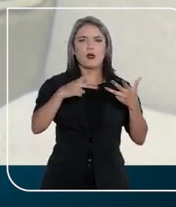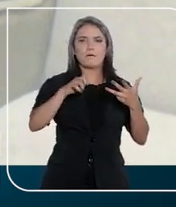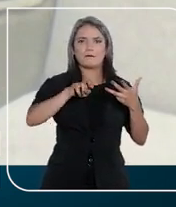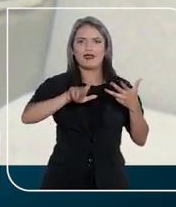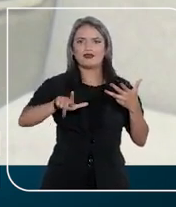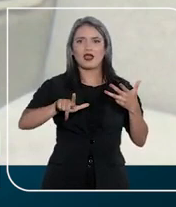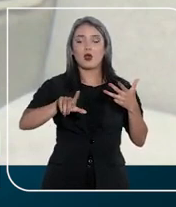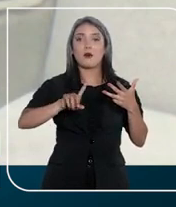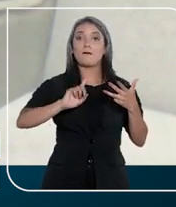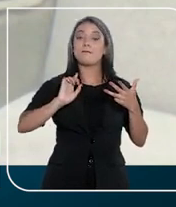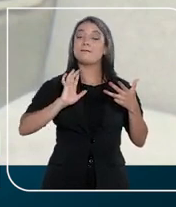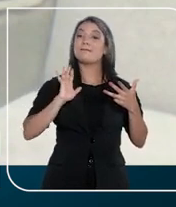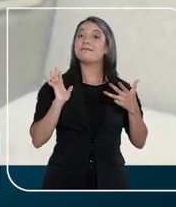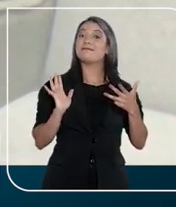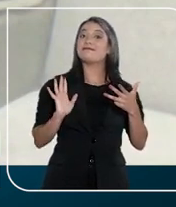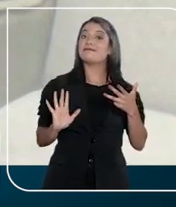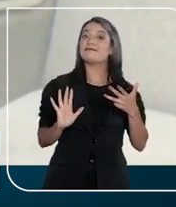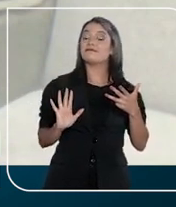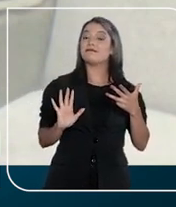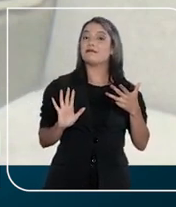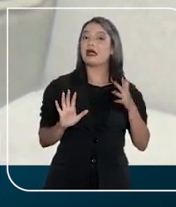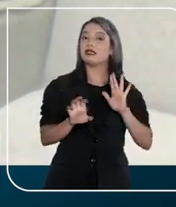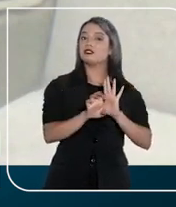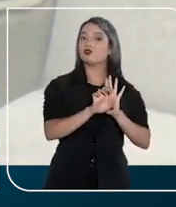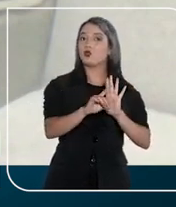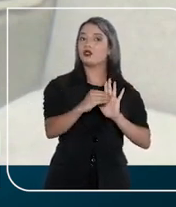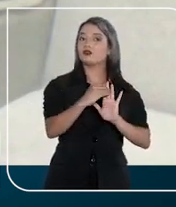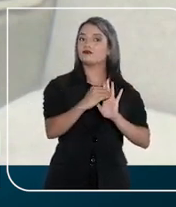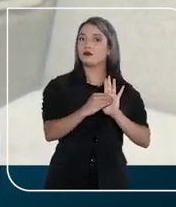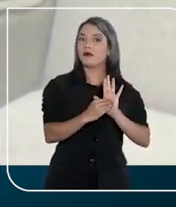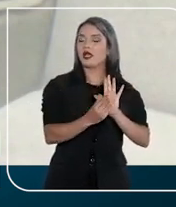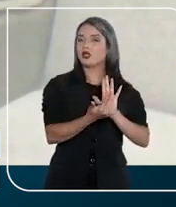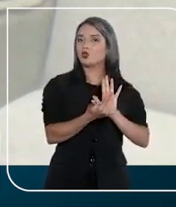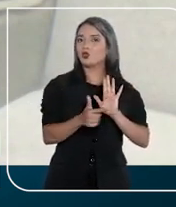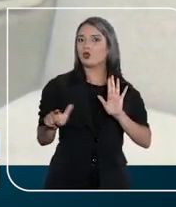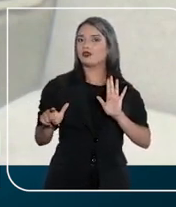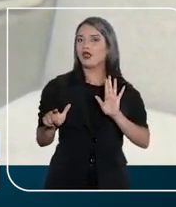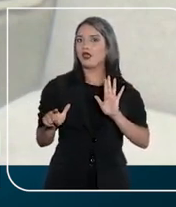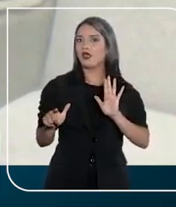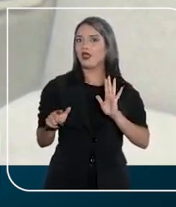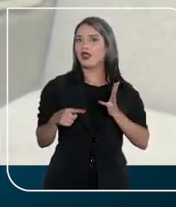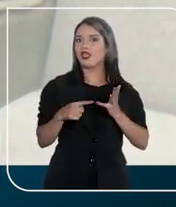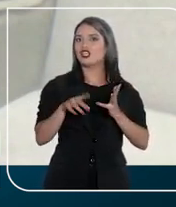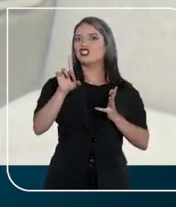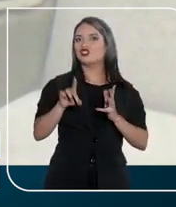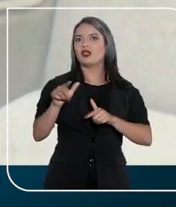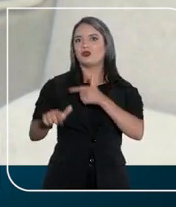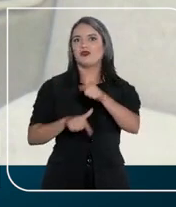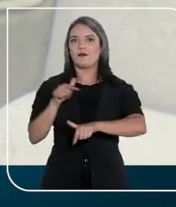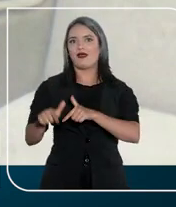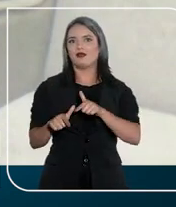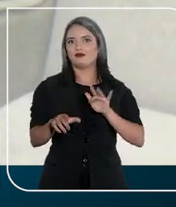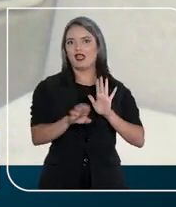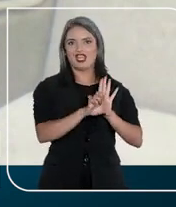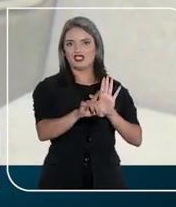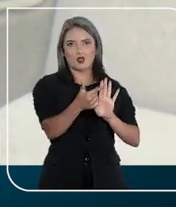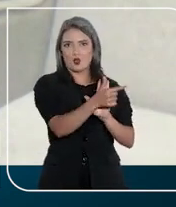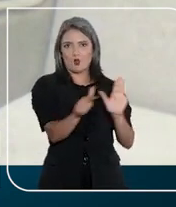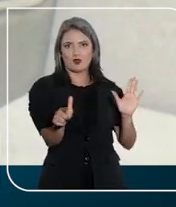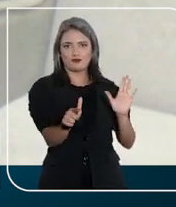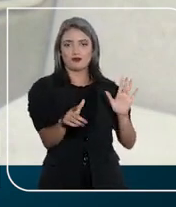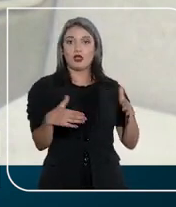não prevê nenhuma questão, não prevê lá no temário direito do trabalho. Então, não